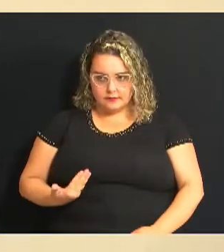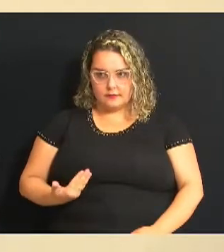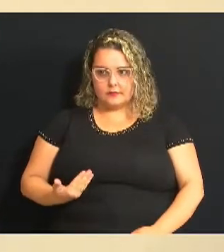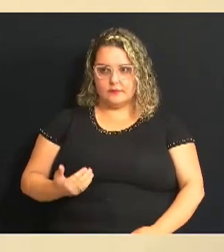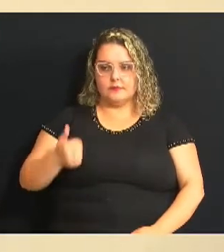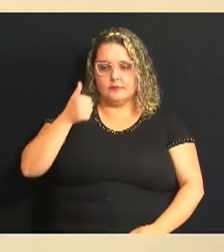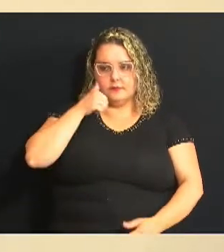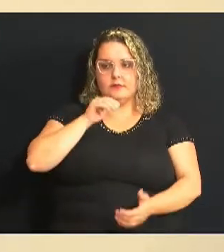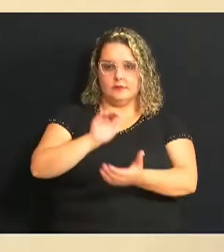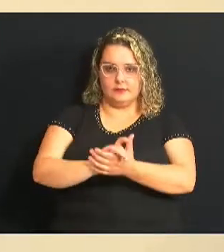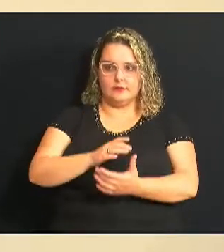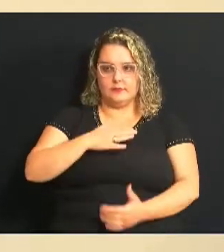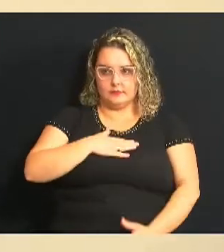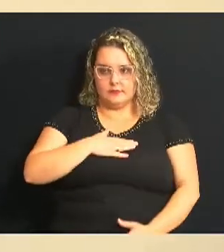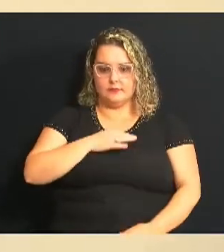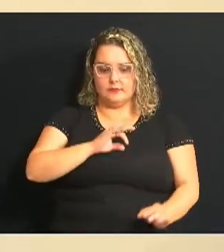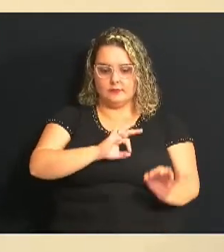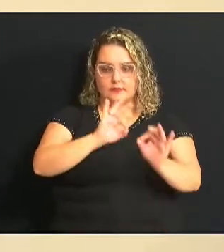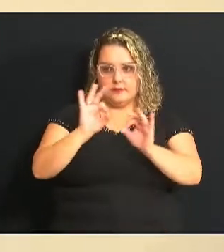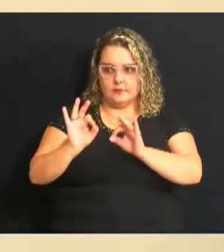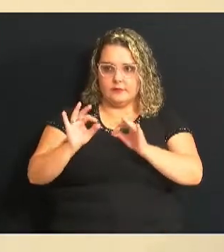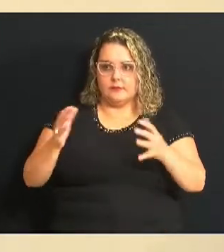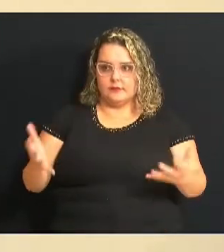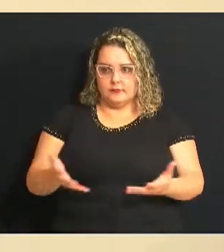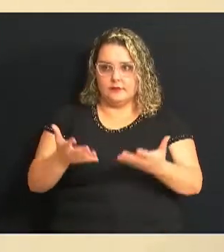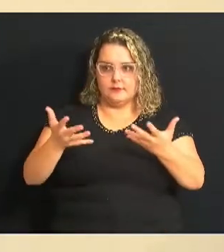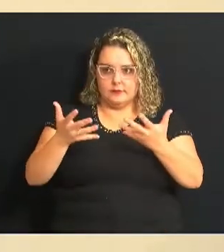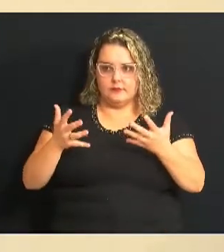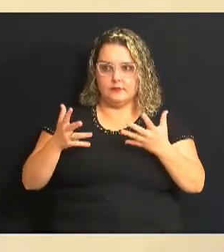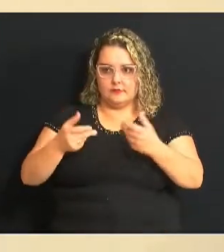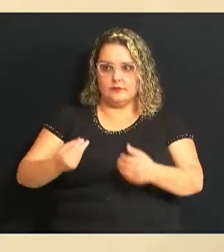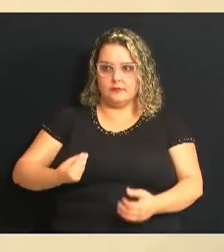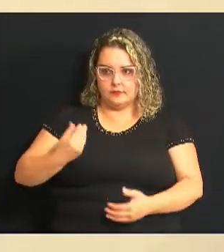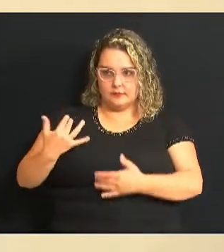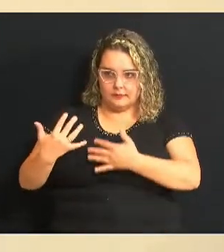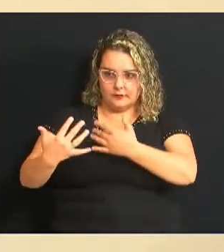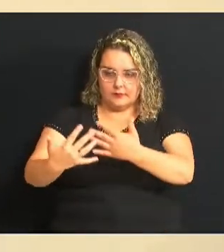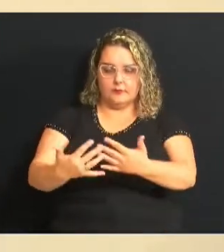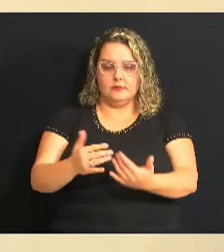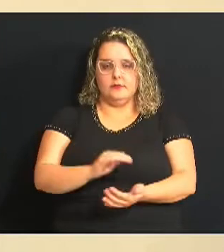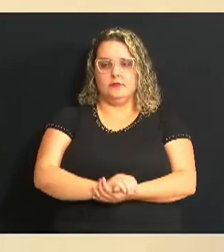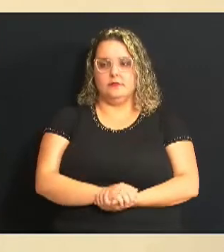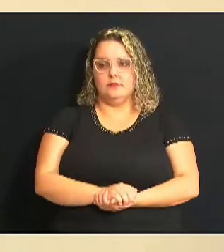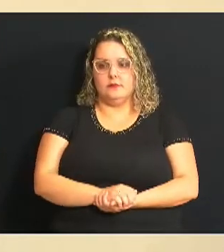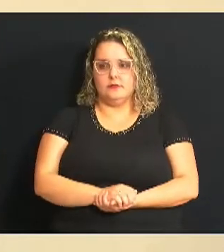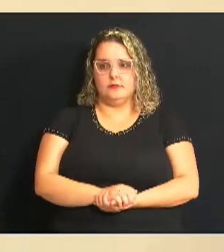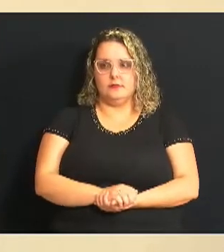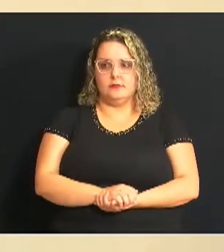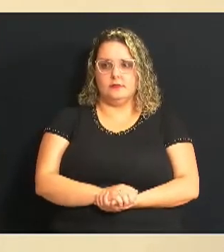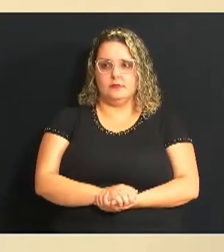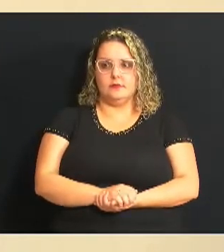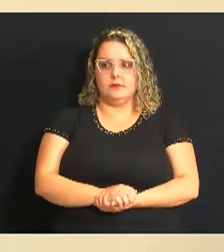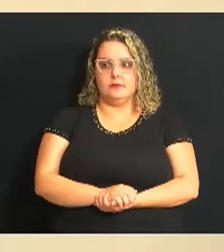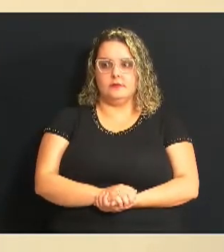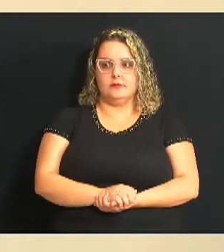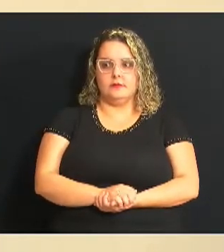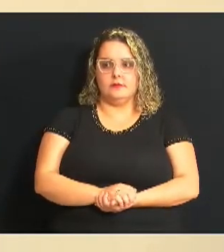esposa, que me acompanha e incentiva por toda essa minha trajetória. Eu procuro retribuir a